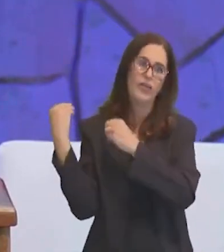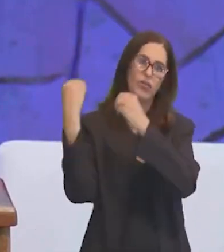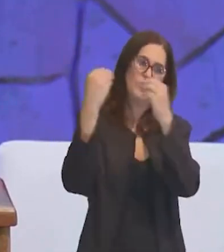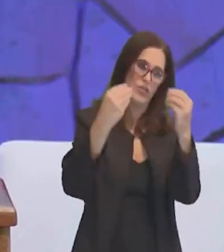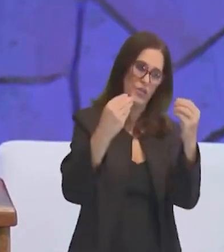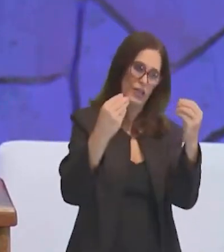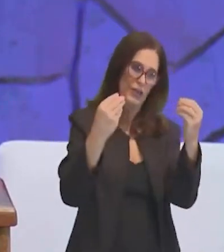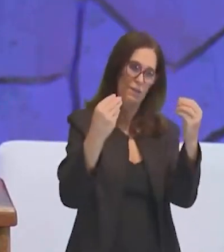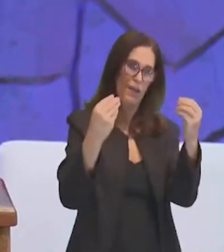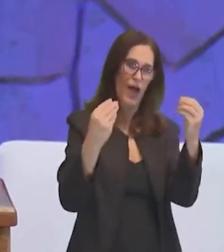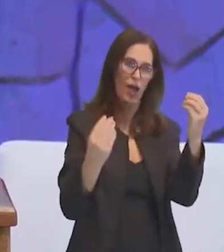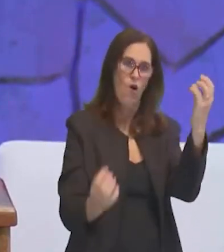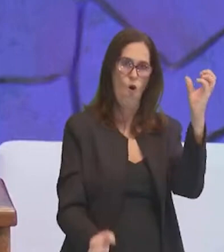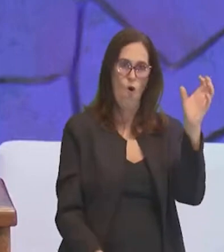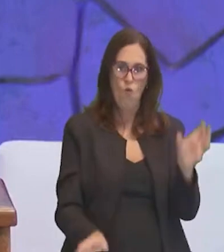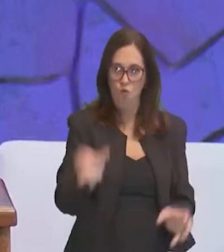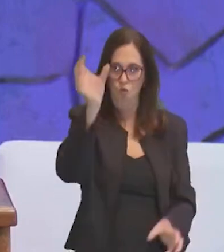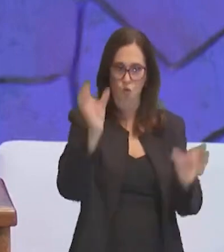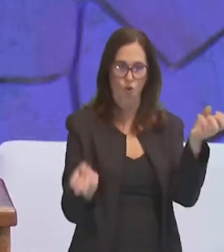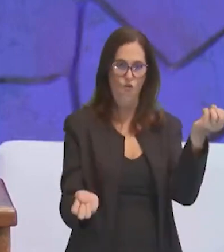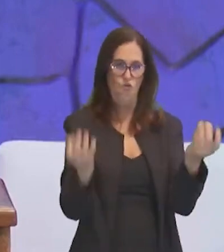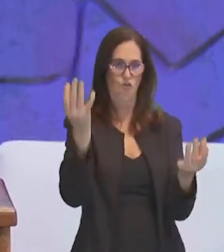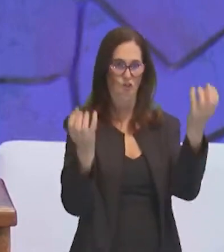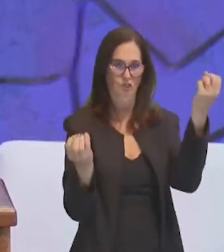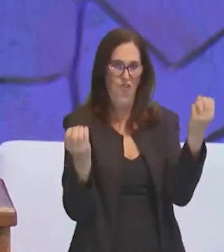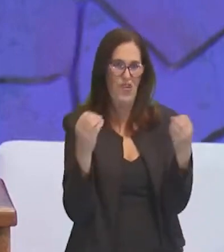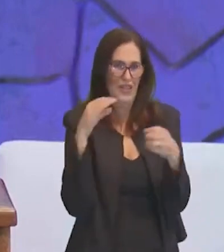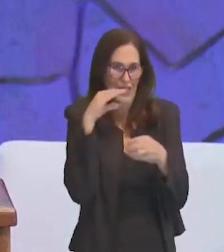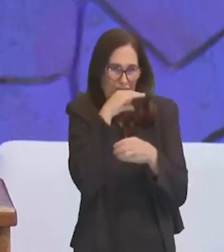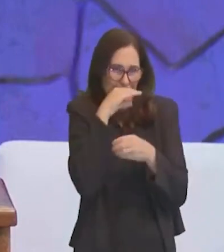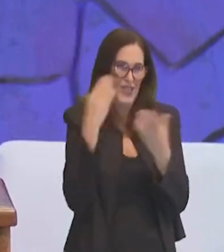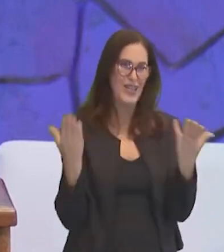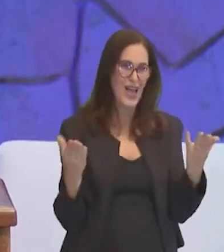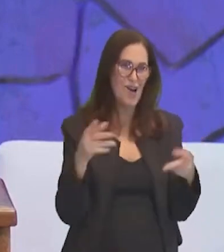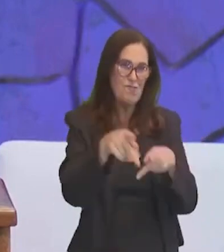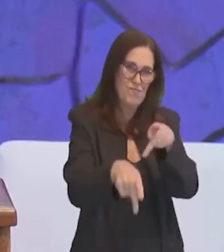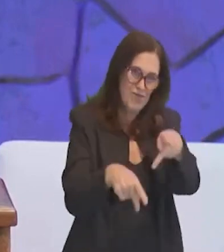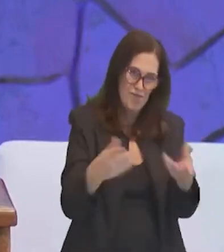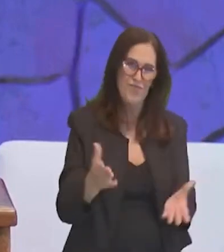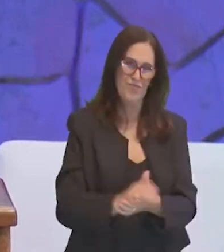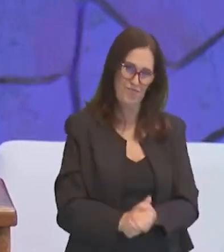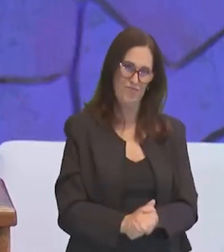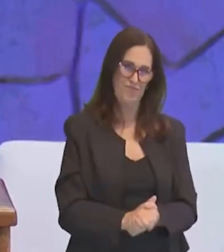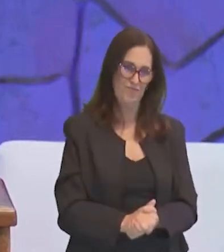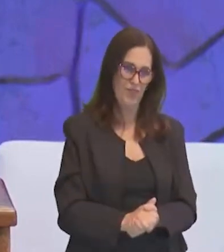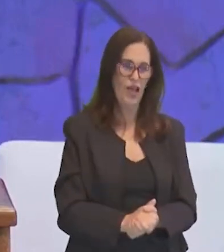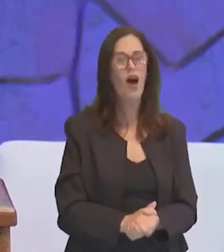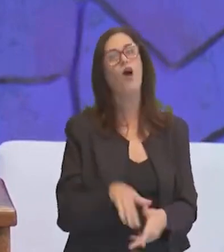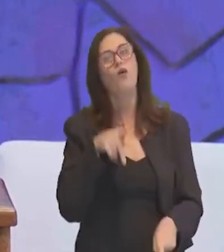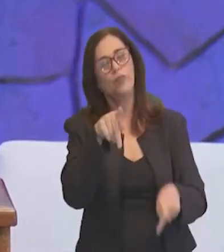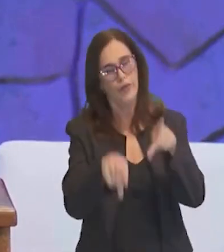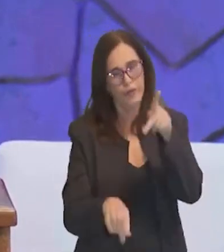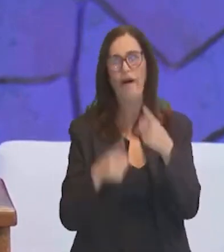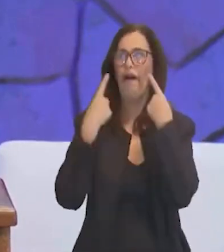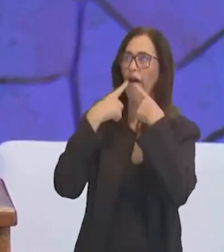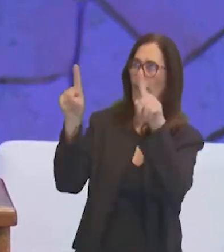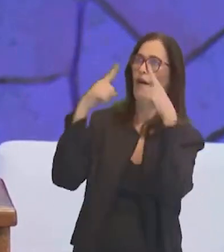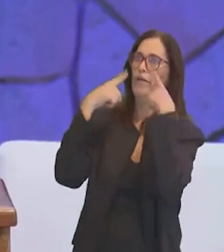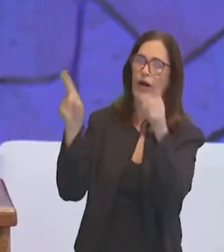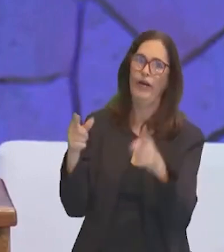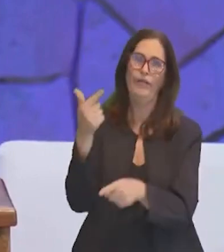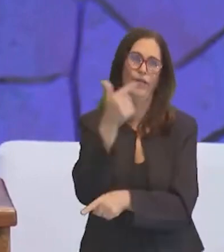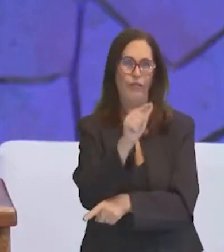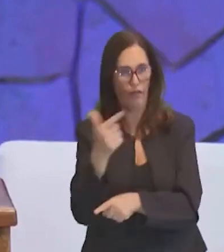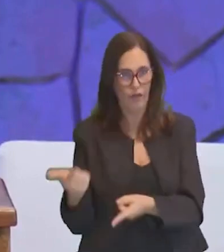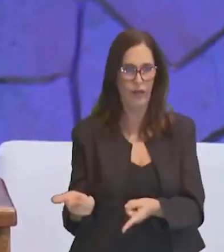colunas de fogo para acompanhar o povo, para esquentar o seu povo. O povo reclamava que não